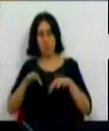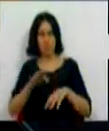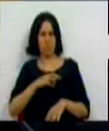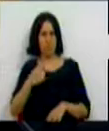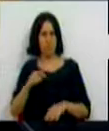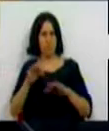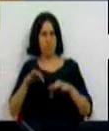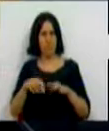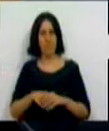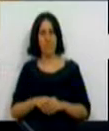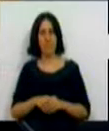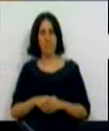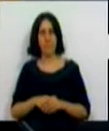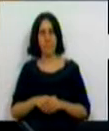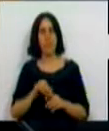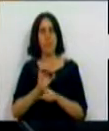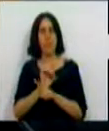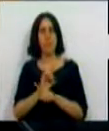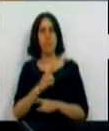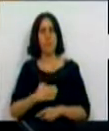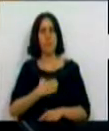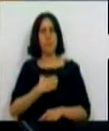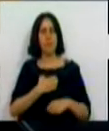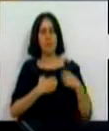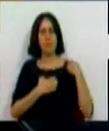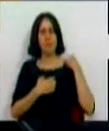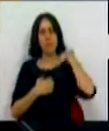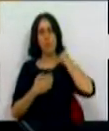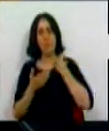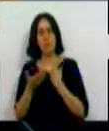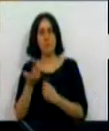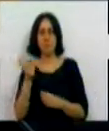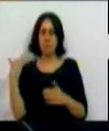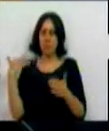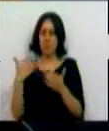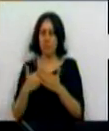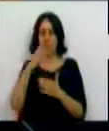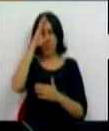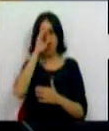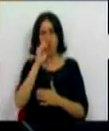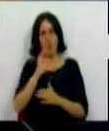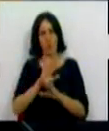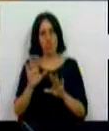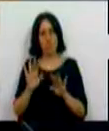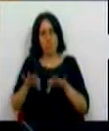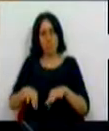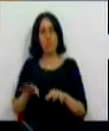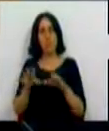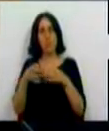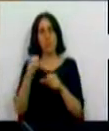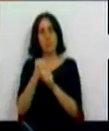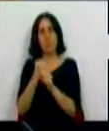Presidente. Esta era uma lacuna há muito sentido que o Governo trata agora de colmatar com a constituição de um grupo de trabalho com uma